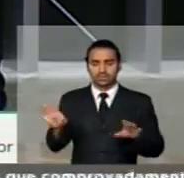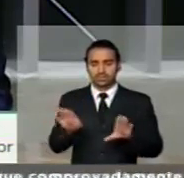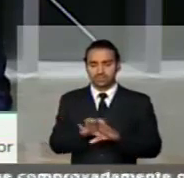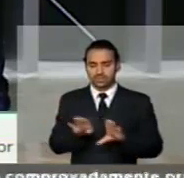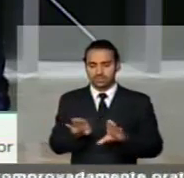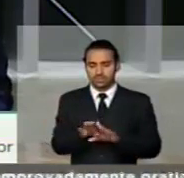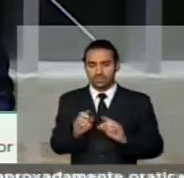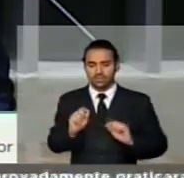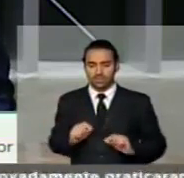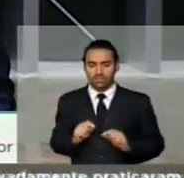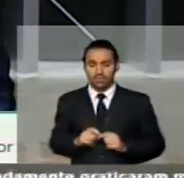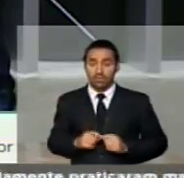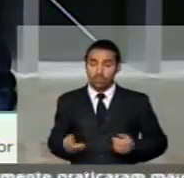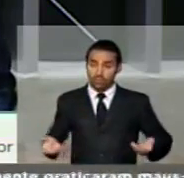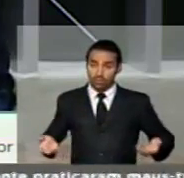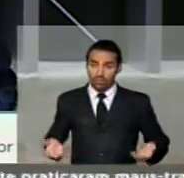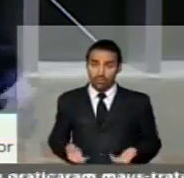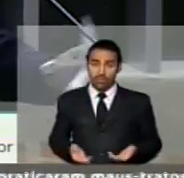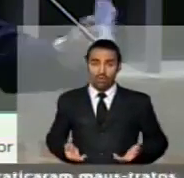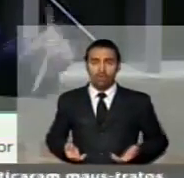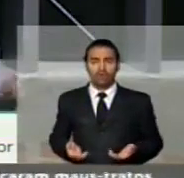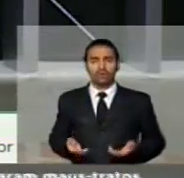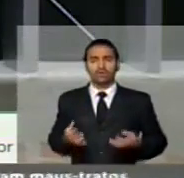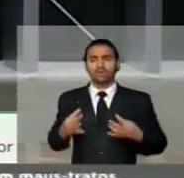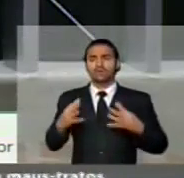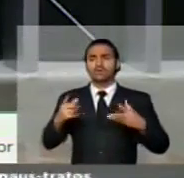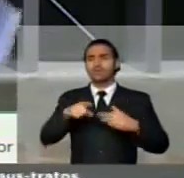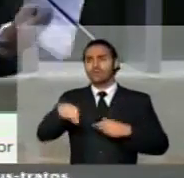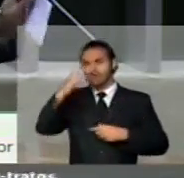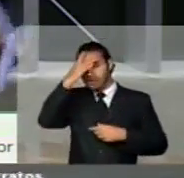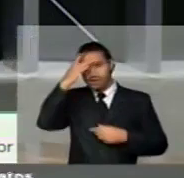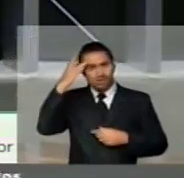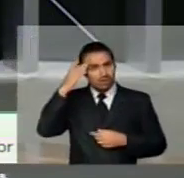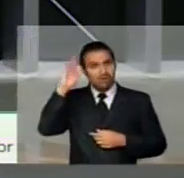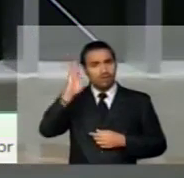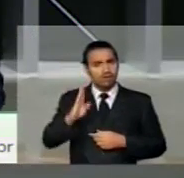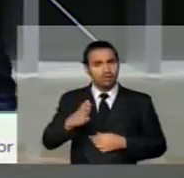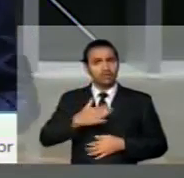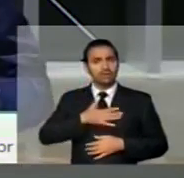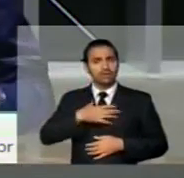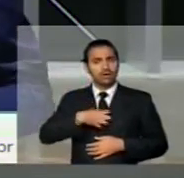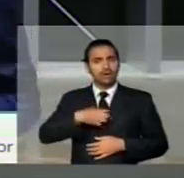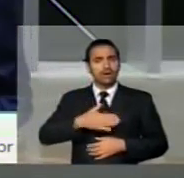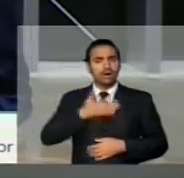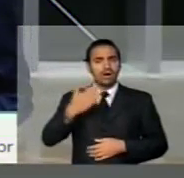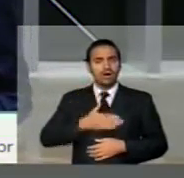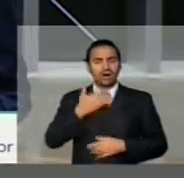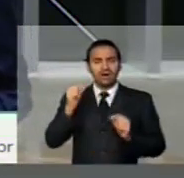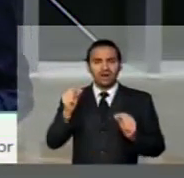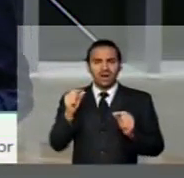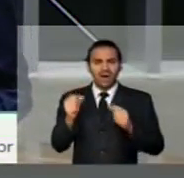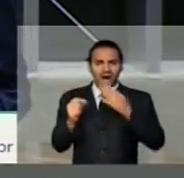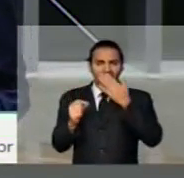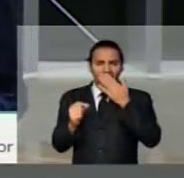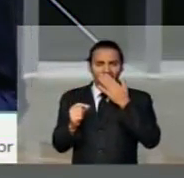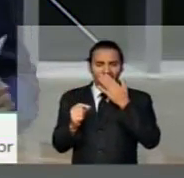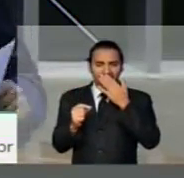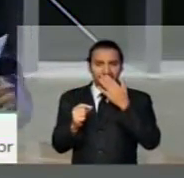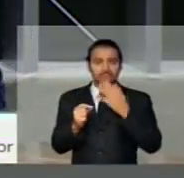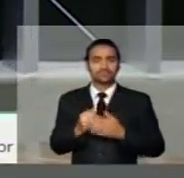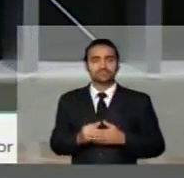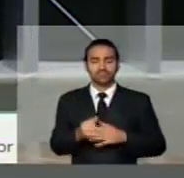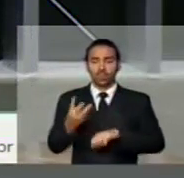um fato. Hoje, todos os brasileiros foram surpreendidos com um dos meios de comunicação